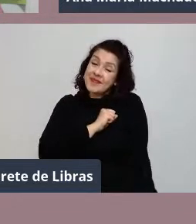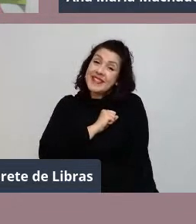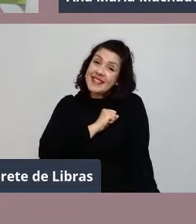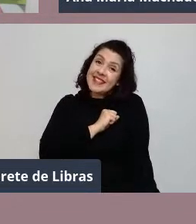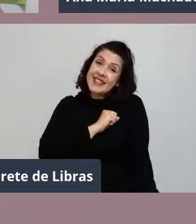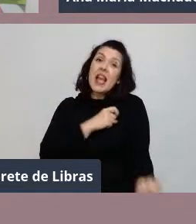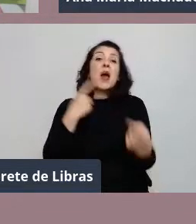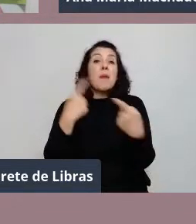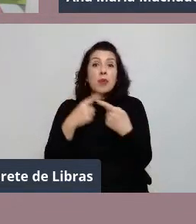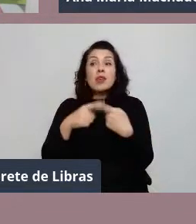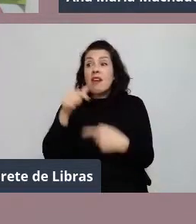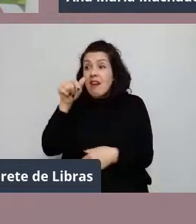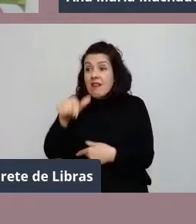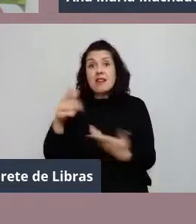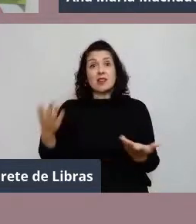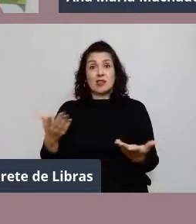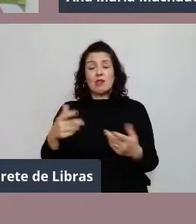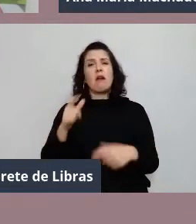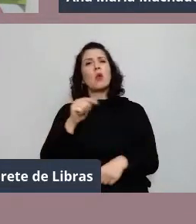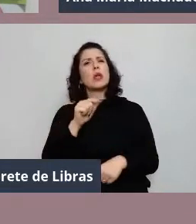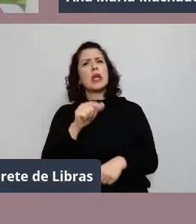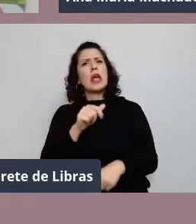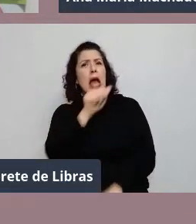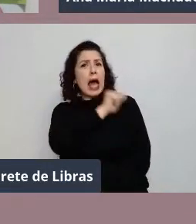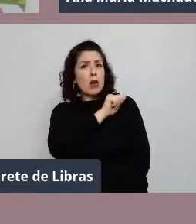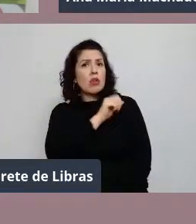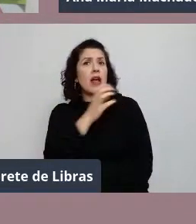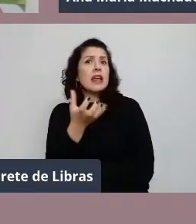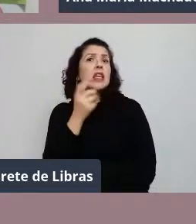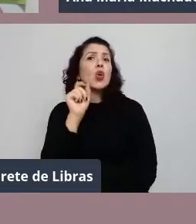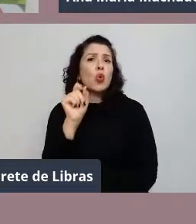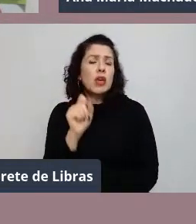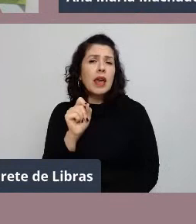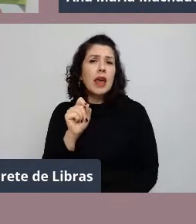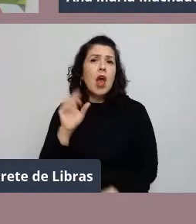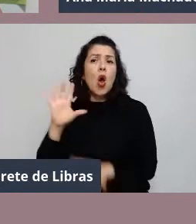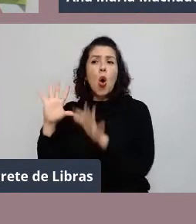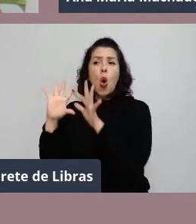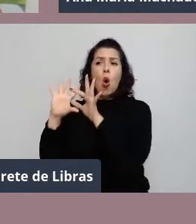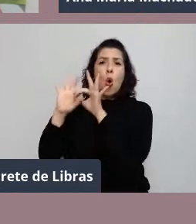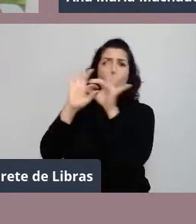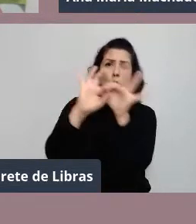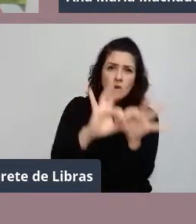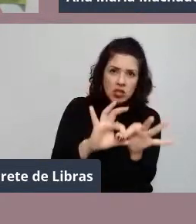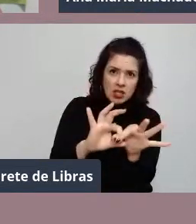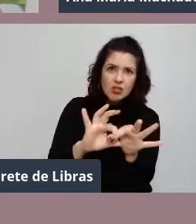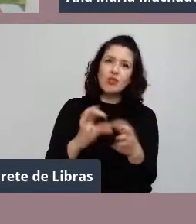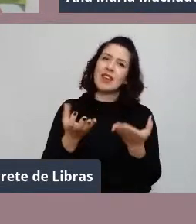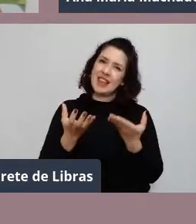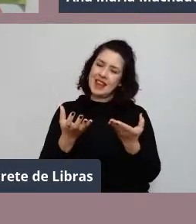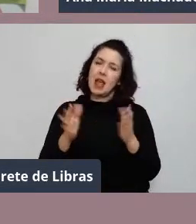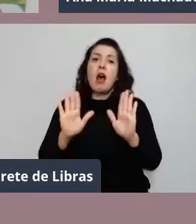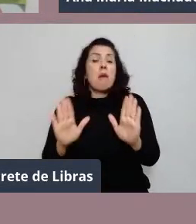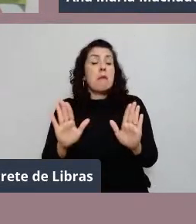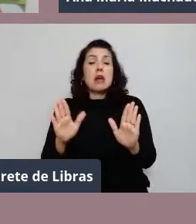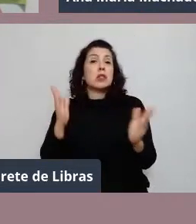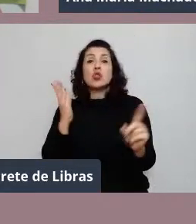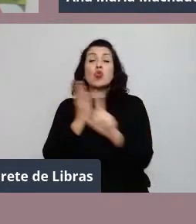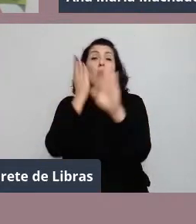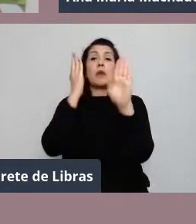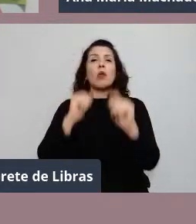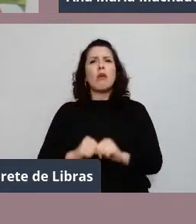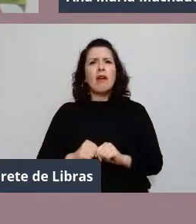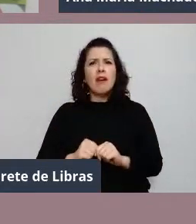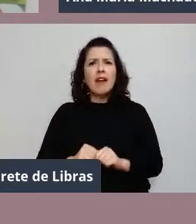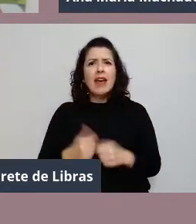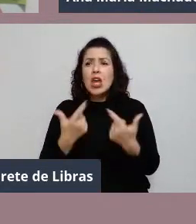Porque era exatamente isso, ela queria o enredo, né? Ela queria andar com o enredo, mas descobriu que o enredo